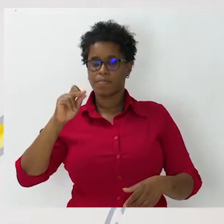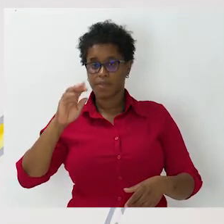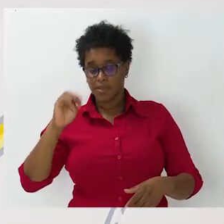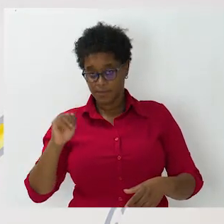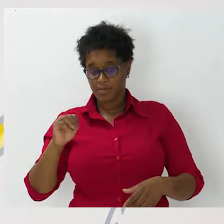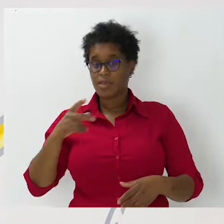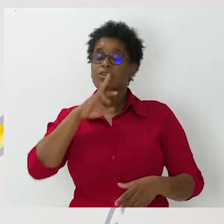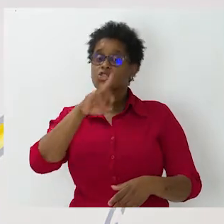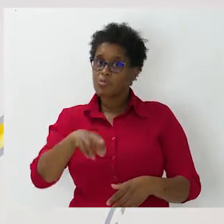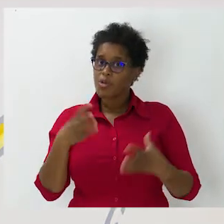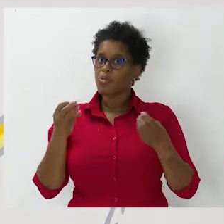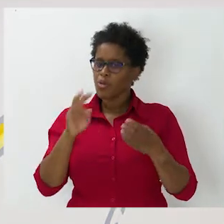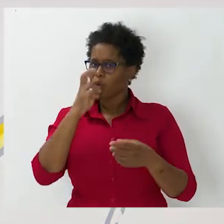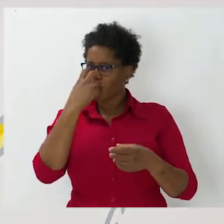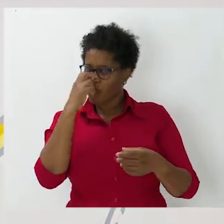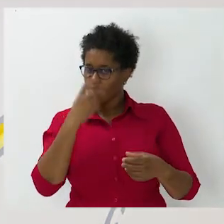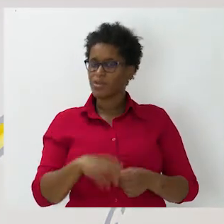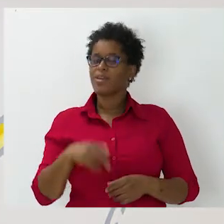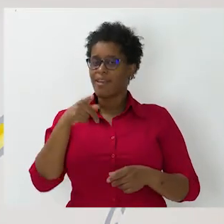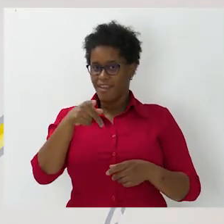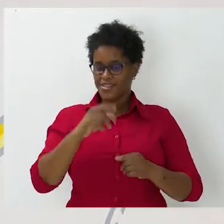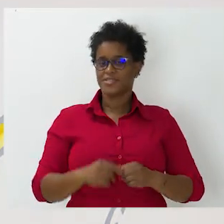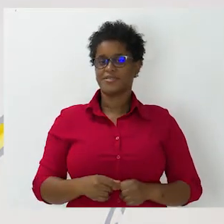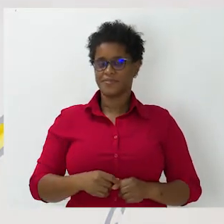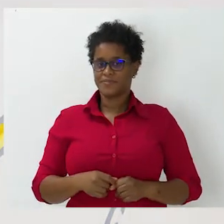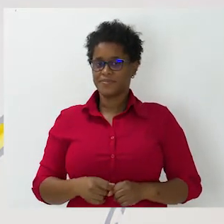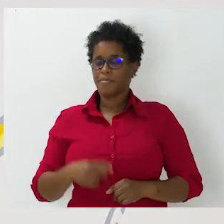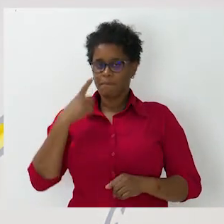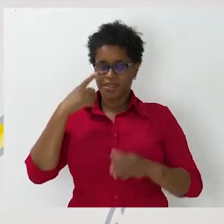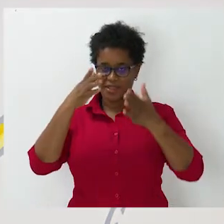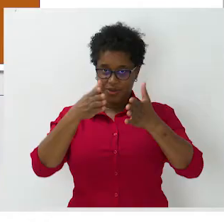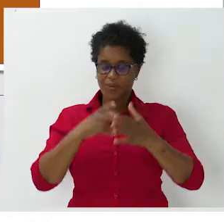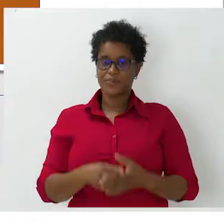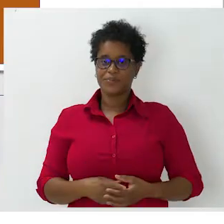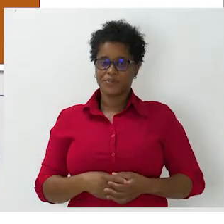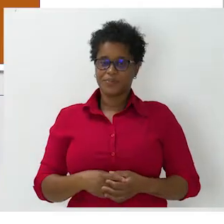resposta muito curiosa é esta. Presta atenção.